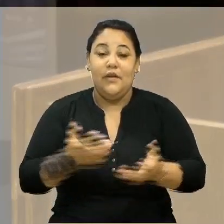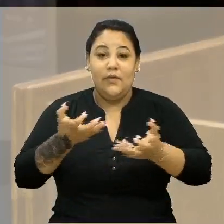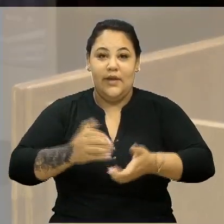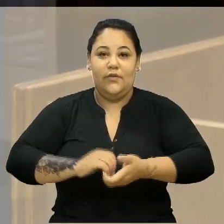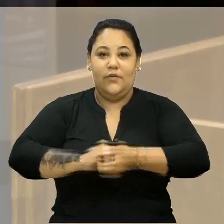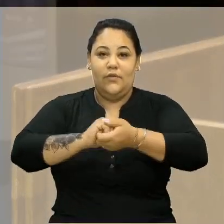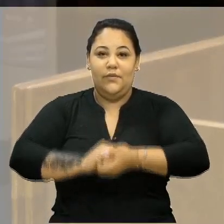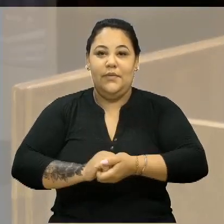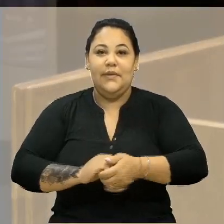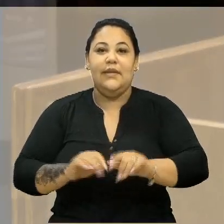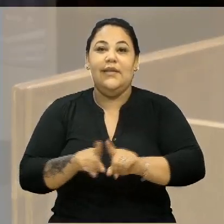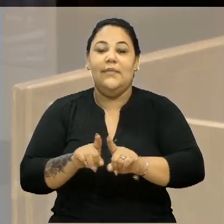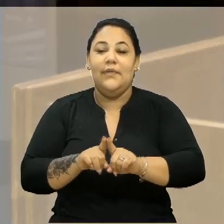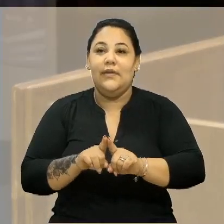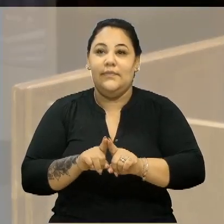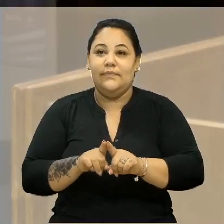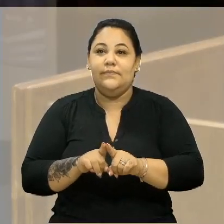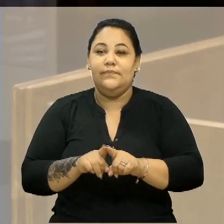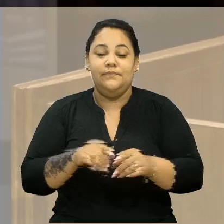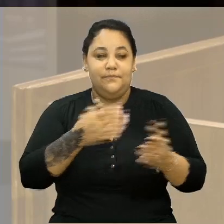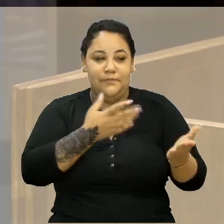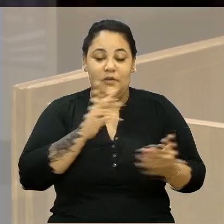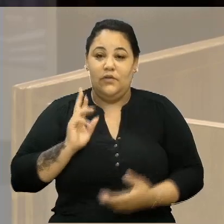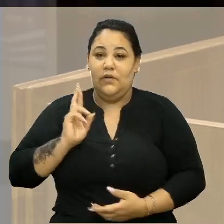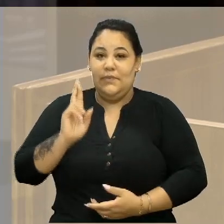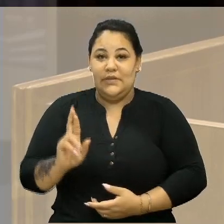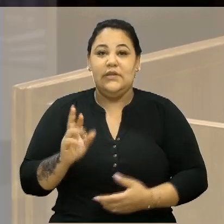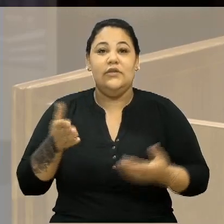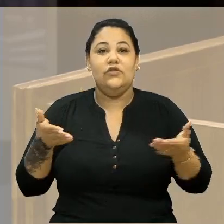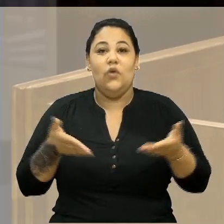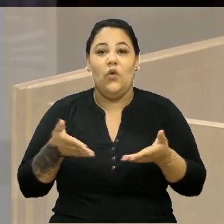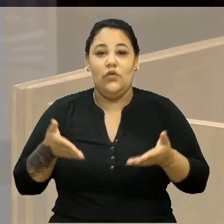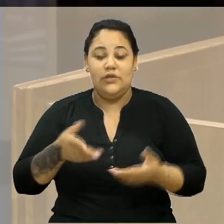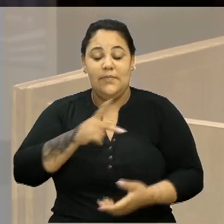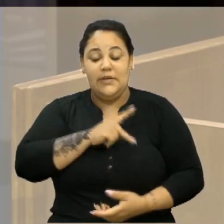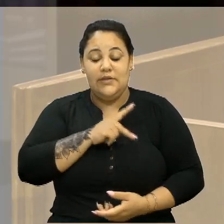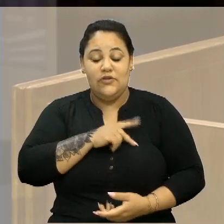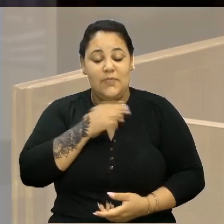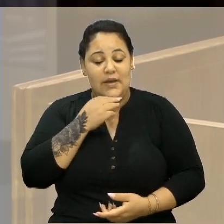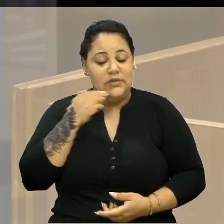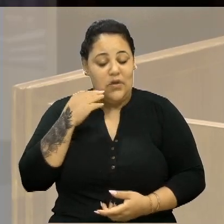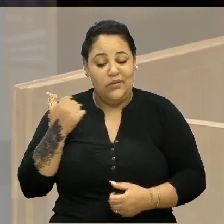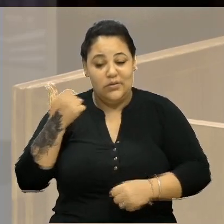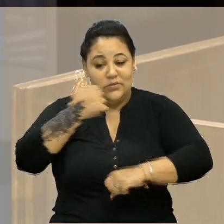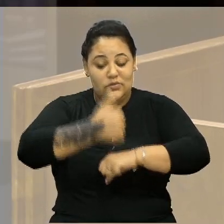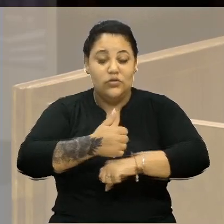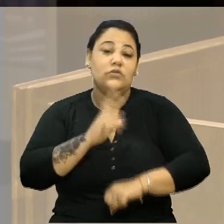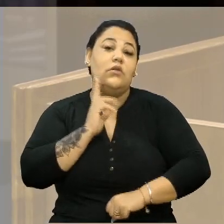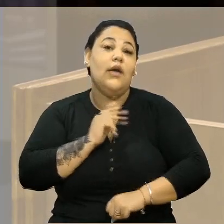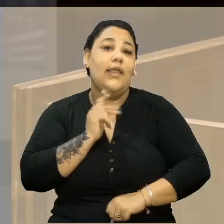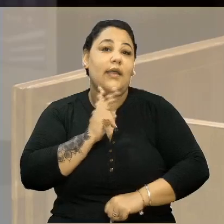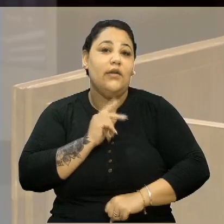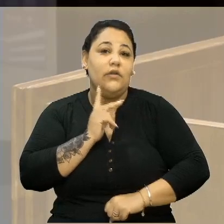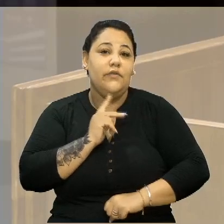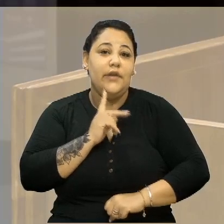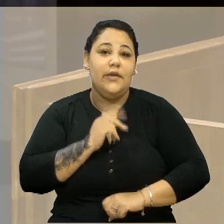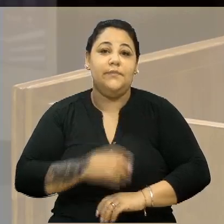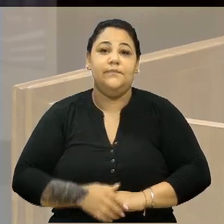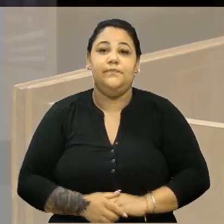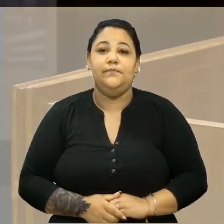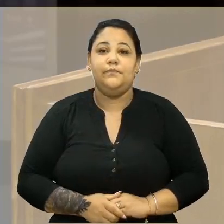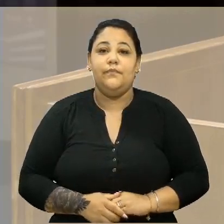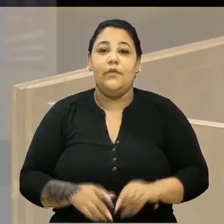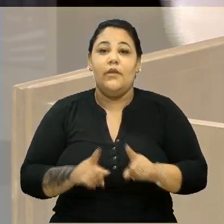cumprimentar nosso vereador, o representante da nossa presidente Marisol Santos, Renato de Oliveira,